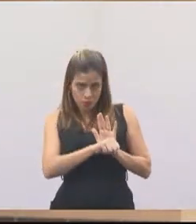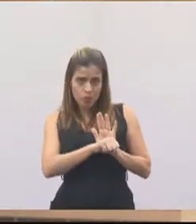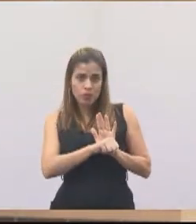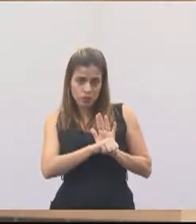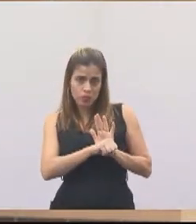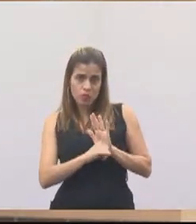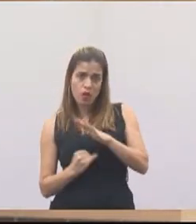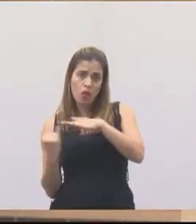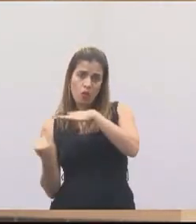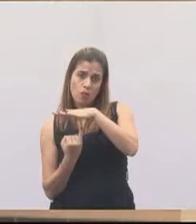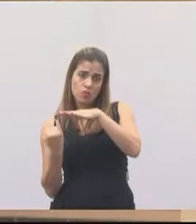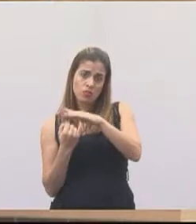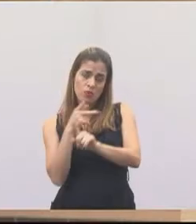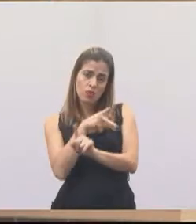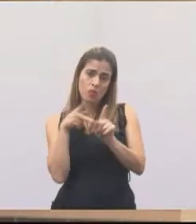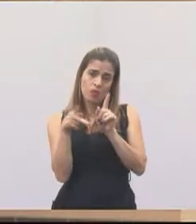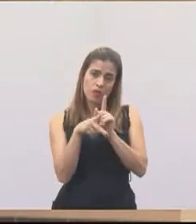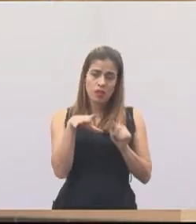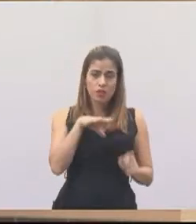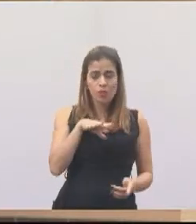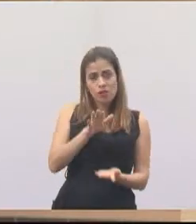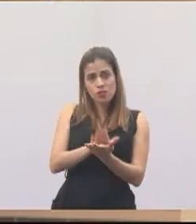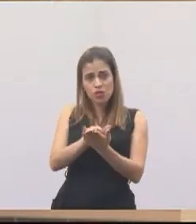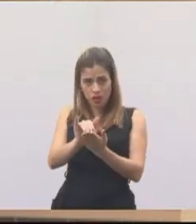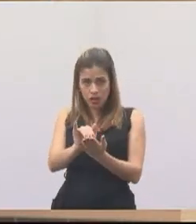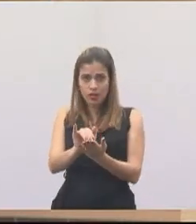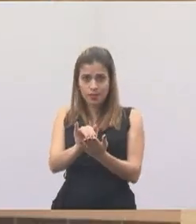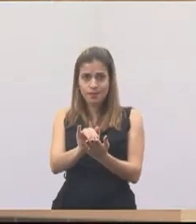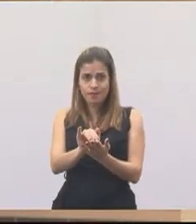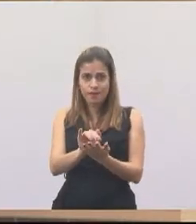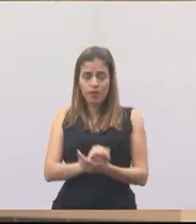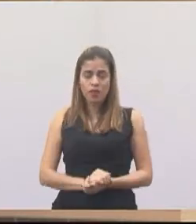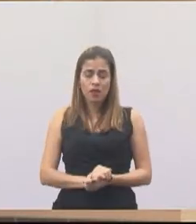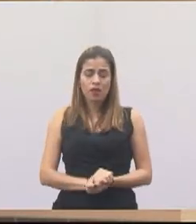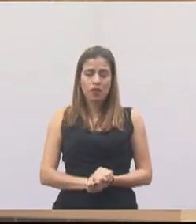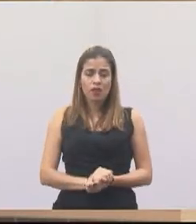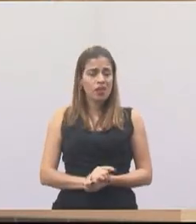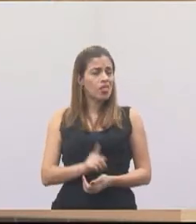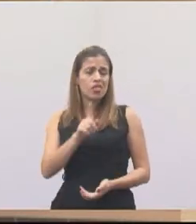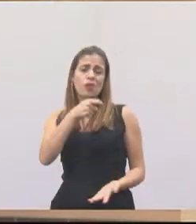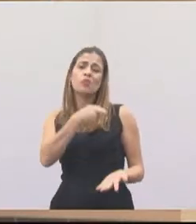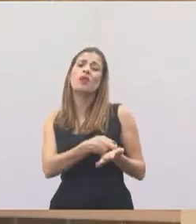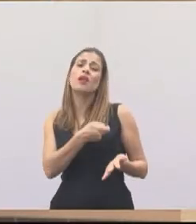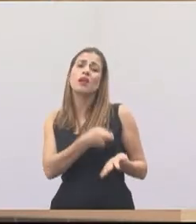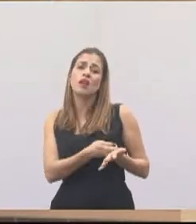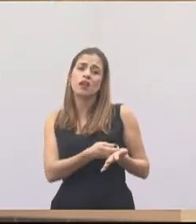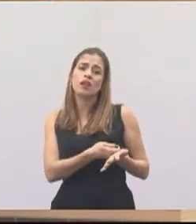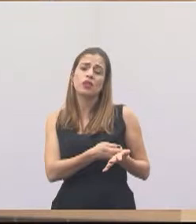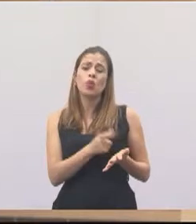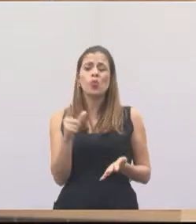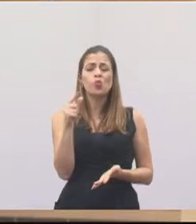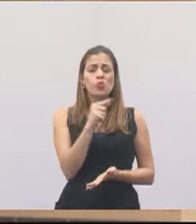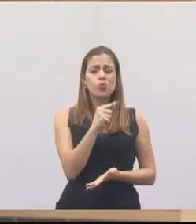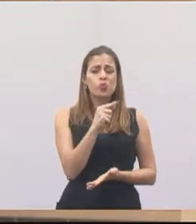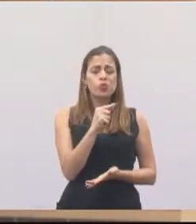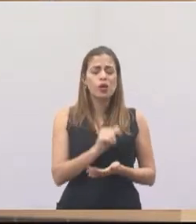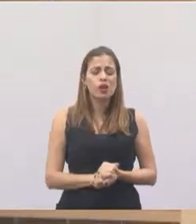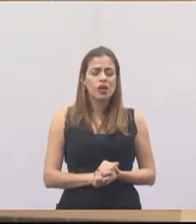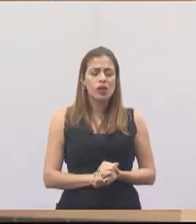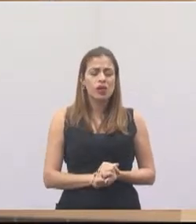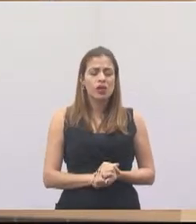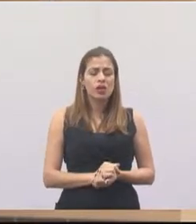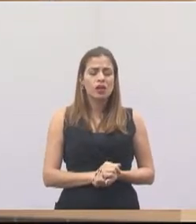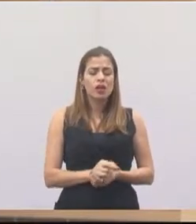o Instituto de Previdência do Servidor Municipal e não cumpriram com o mínimo